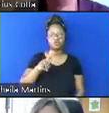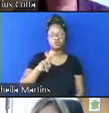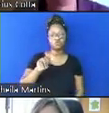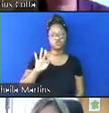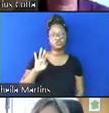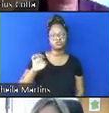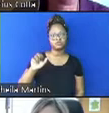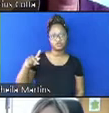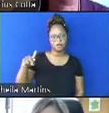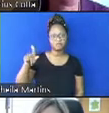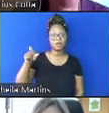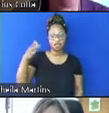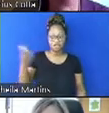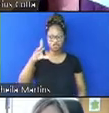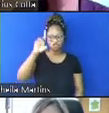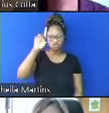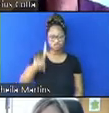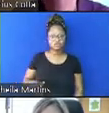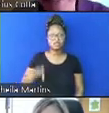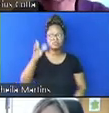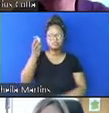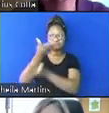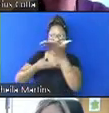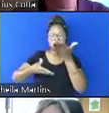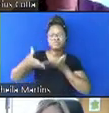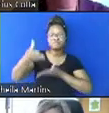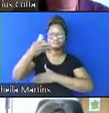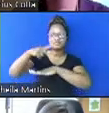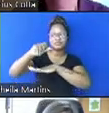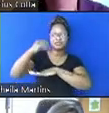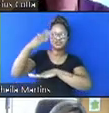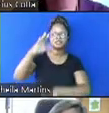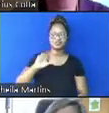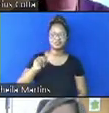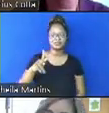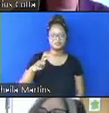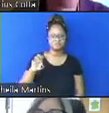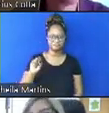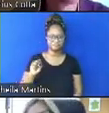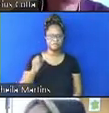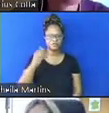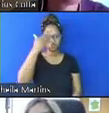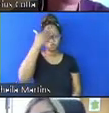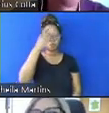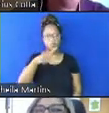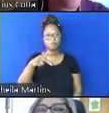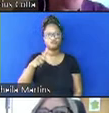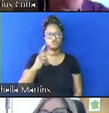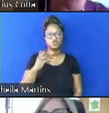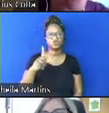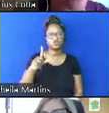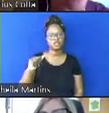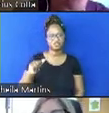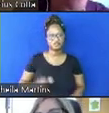é a diretora de Relações Internacionais da CAPES. Fique à vontade, muito obrigado por ter vindo, professora Heloísa.